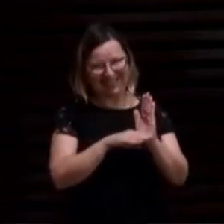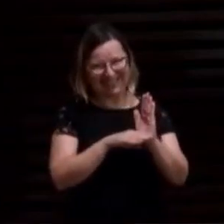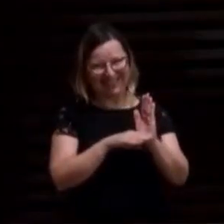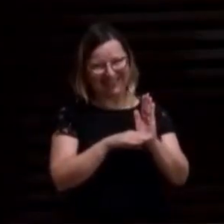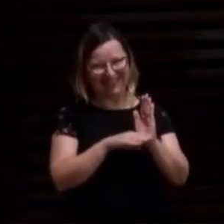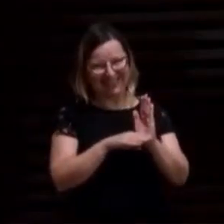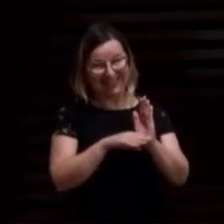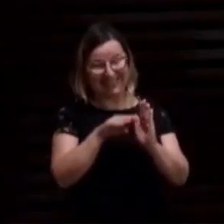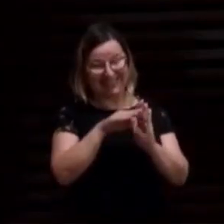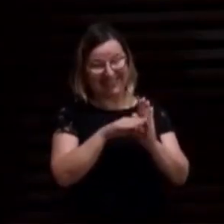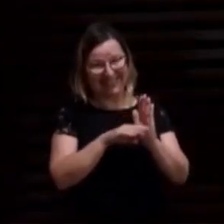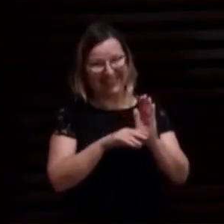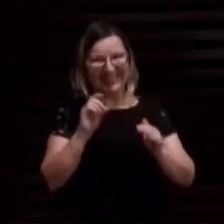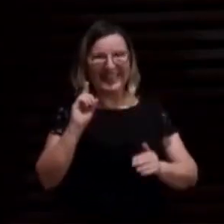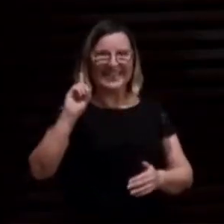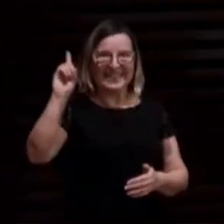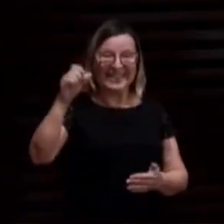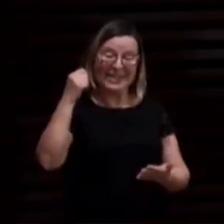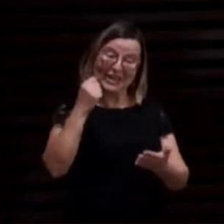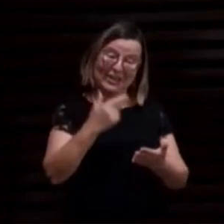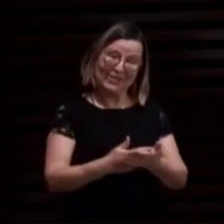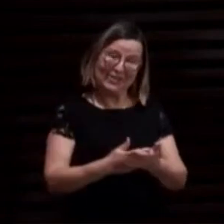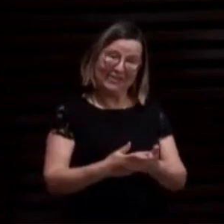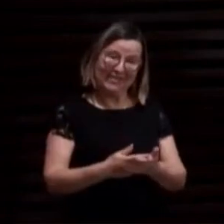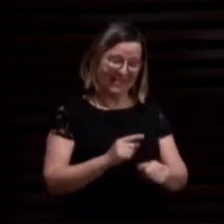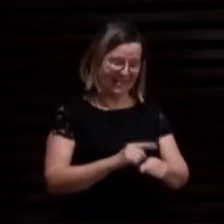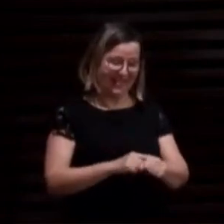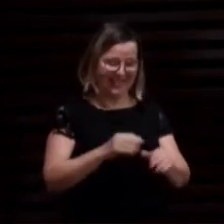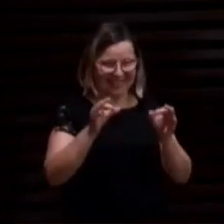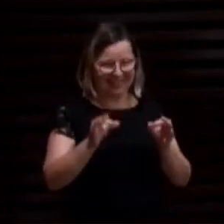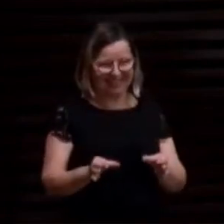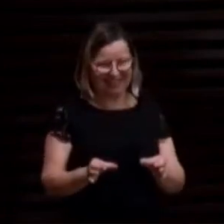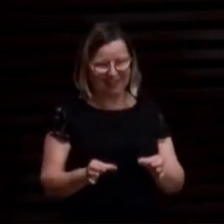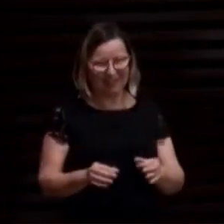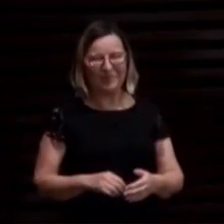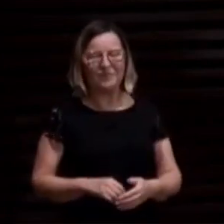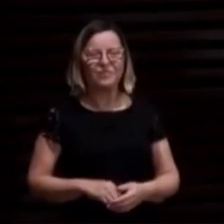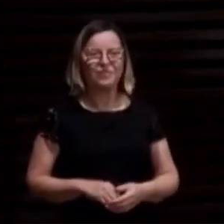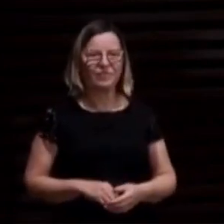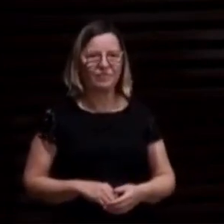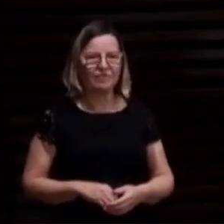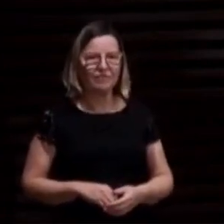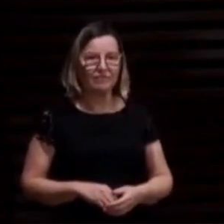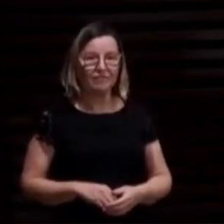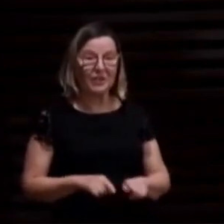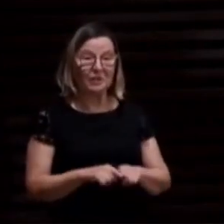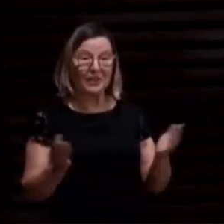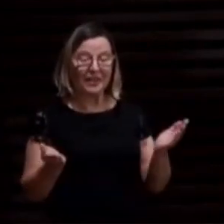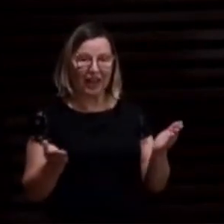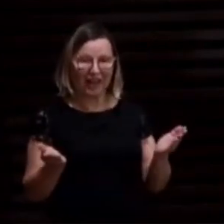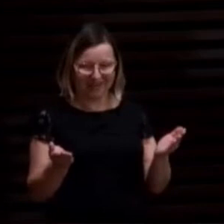E a agenda de Deus vai se cumprir dentro de um tempo. E agora eles vão e quando chegam lá